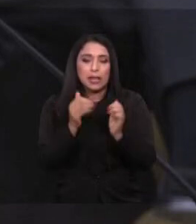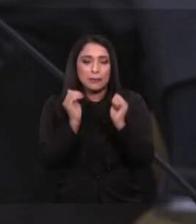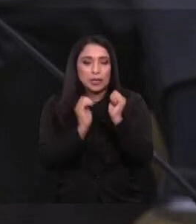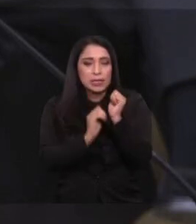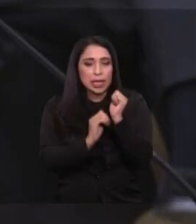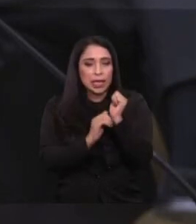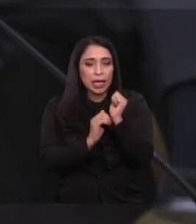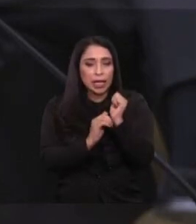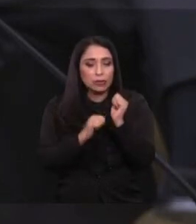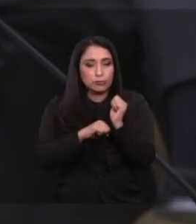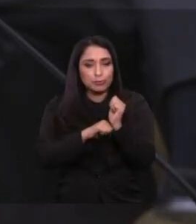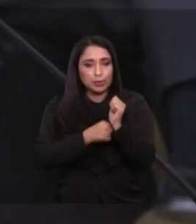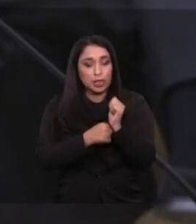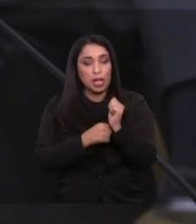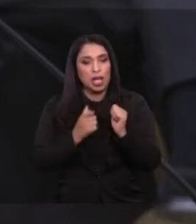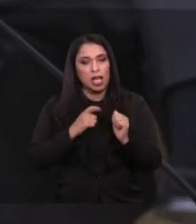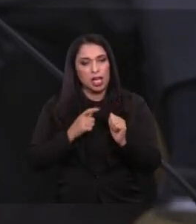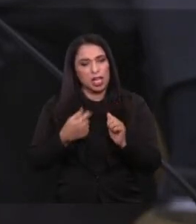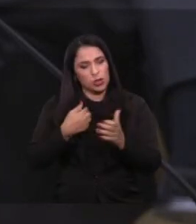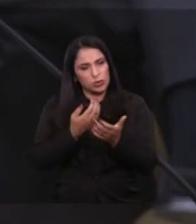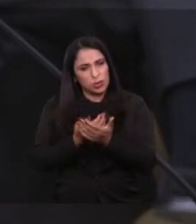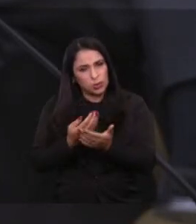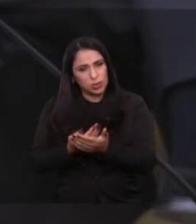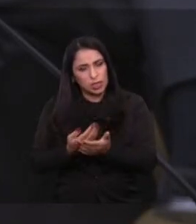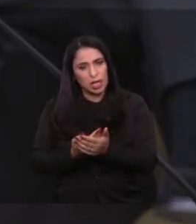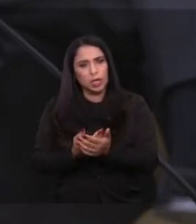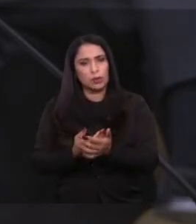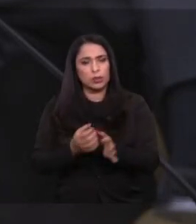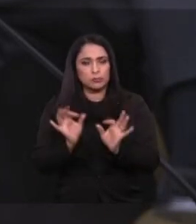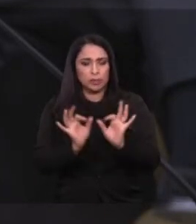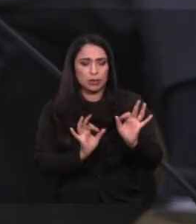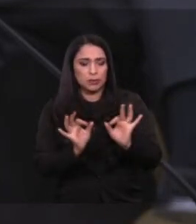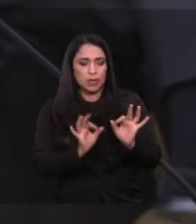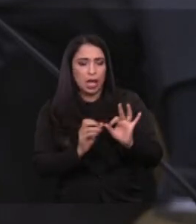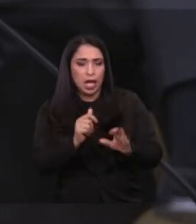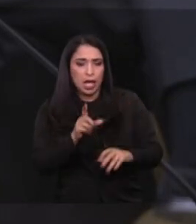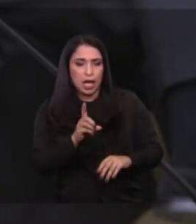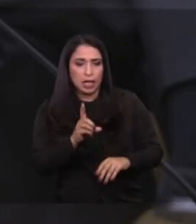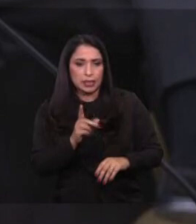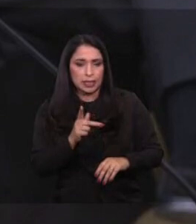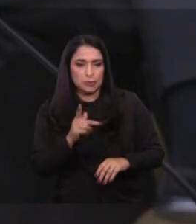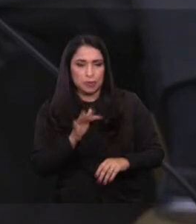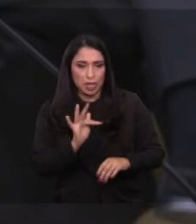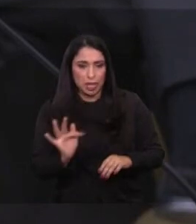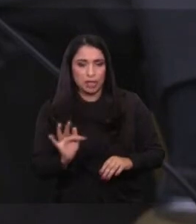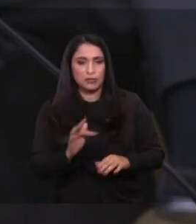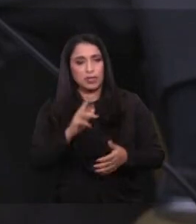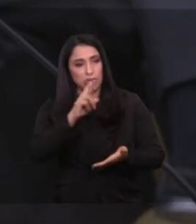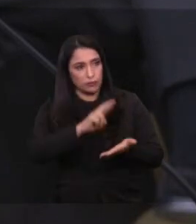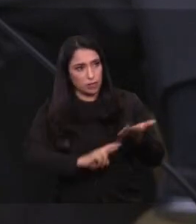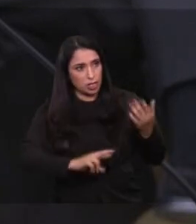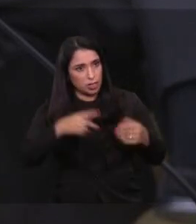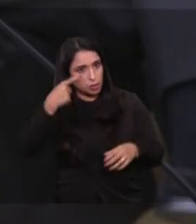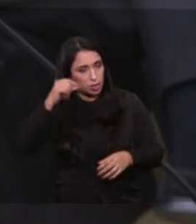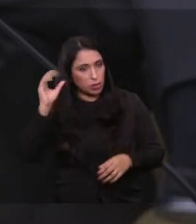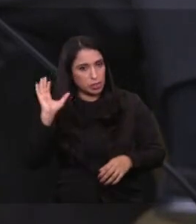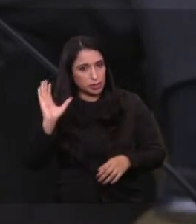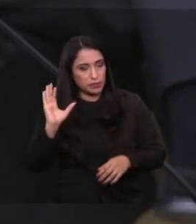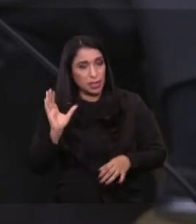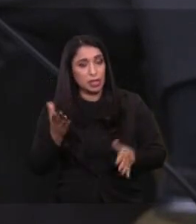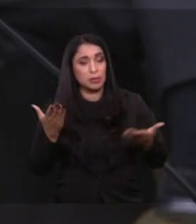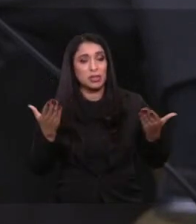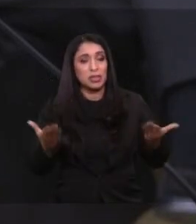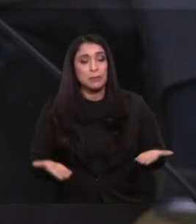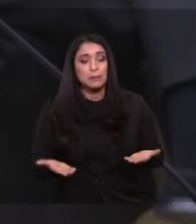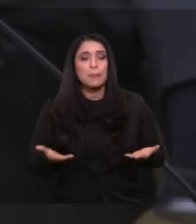de estudar bastante quando formulamos a inicial daquela DPF de vossa relatoria, ministra Rosa Weber. E